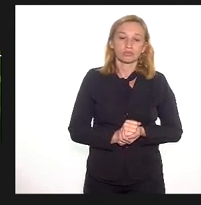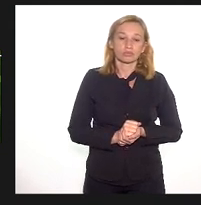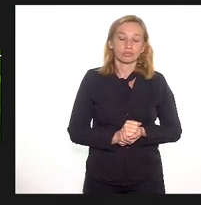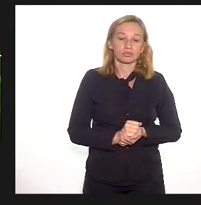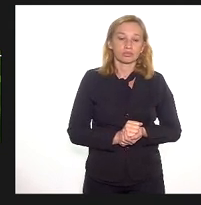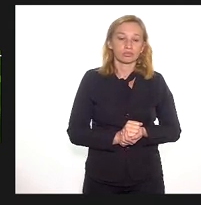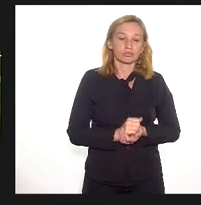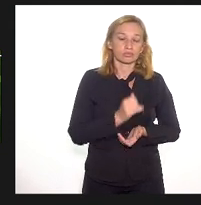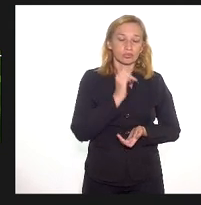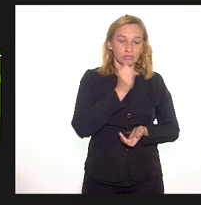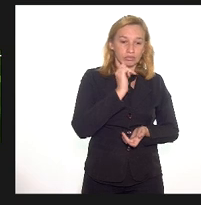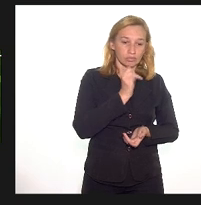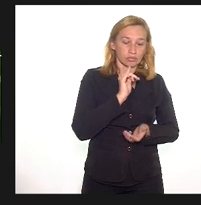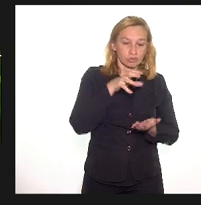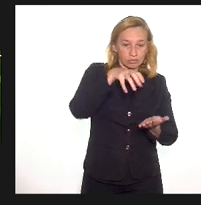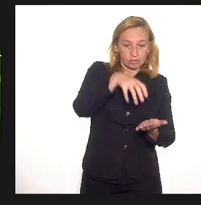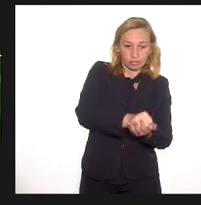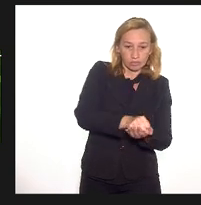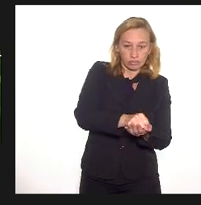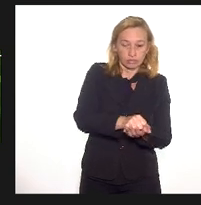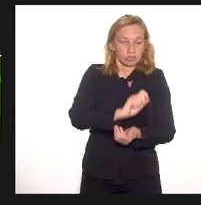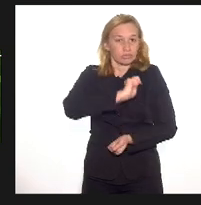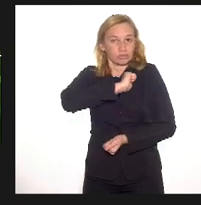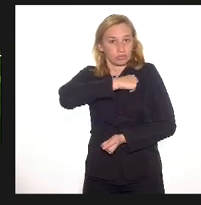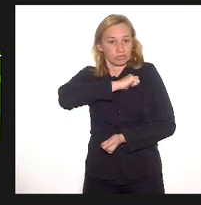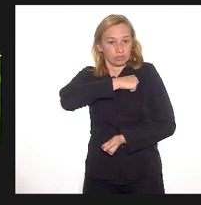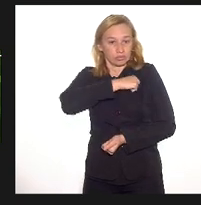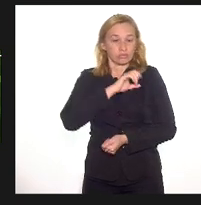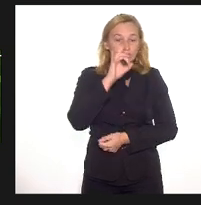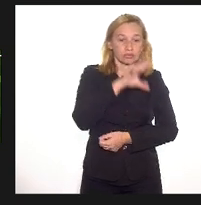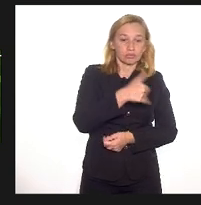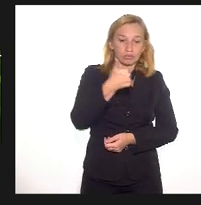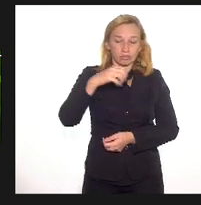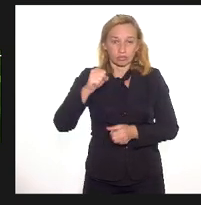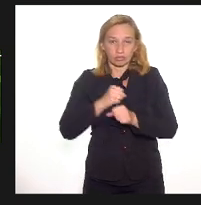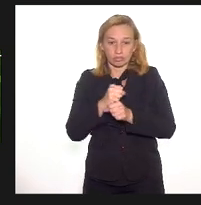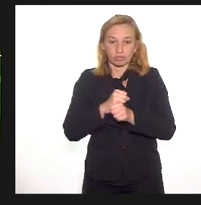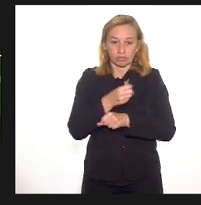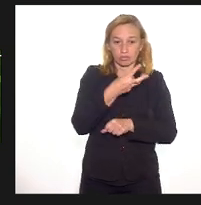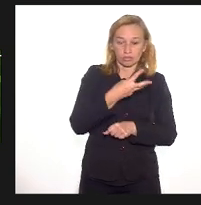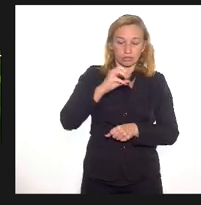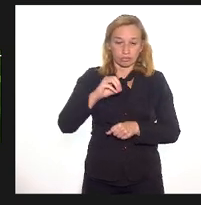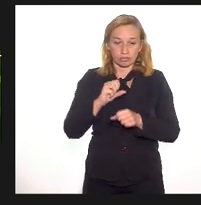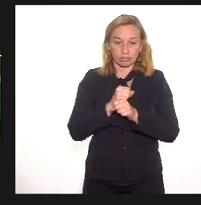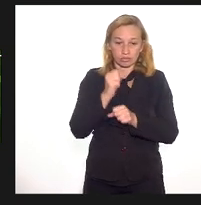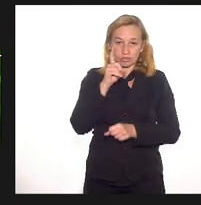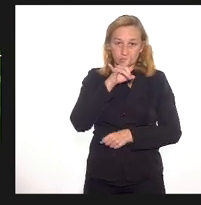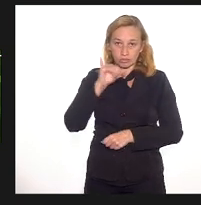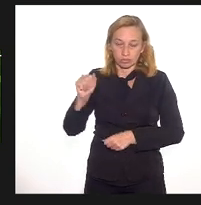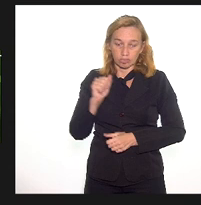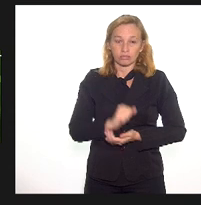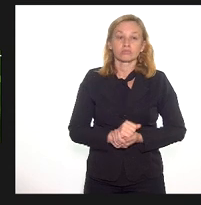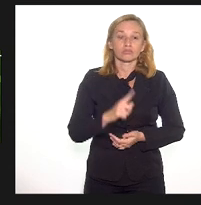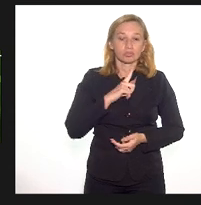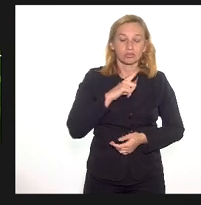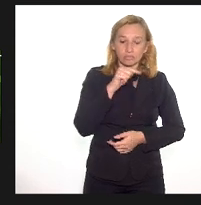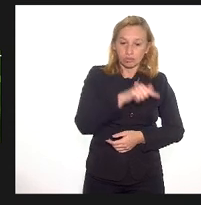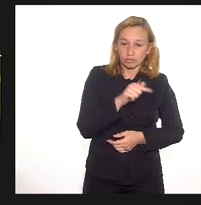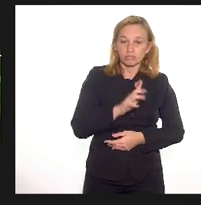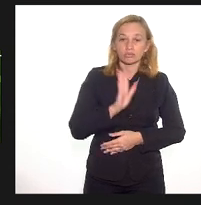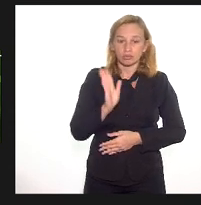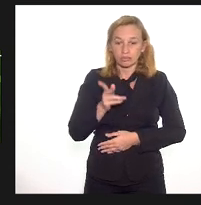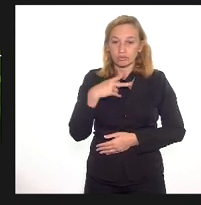relativos a registros contábeis fiscais dos últimos 10 anos em 30 dias. Bom, tivemos aqui, como eu